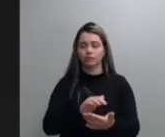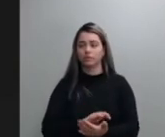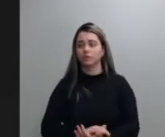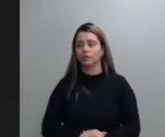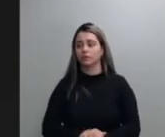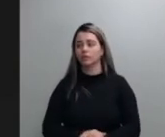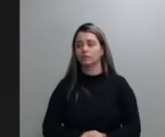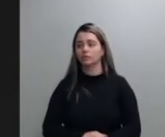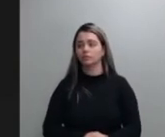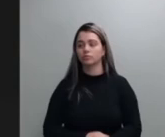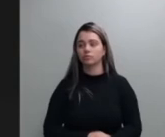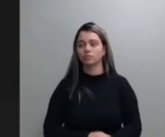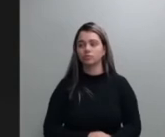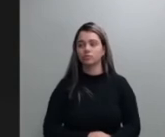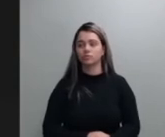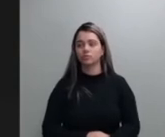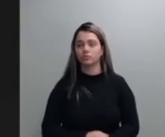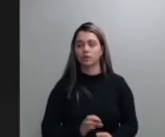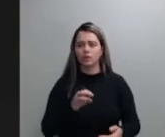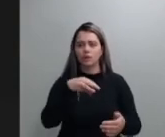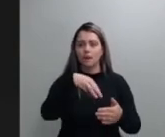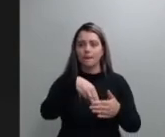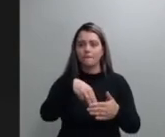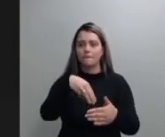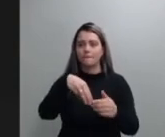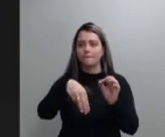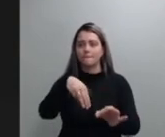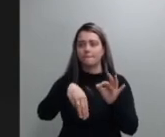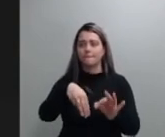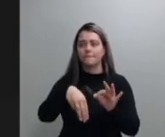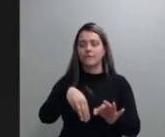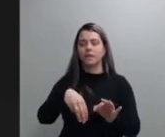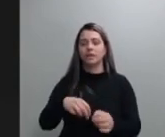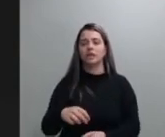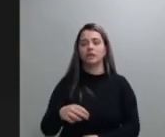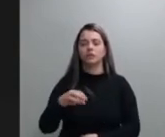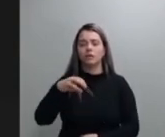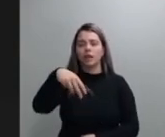Regina ministro Napoleão como relator gostaria de se pronunciar